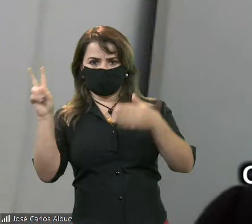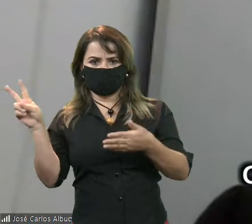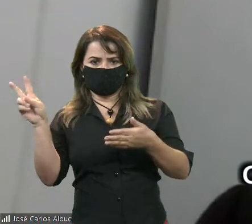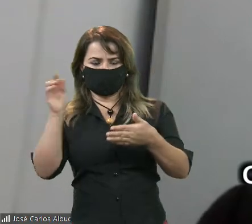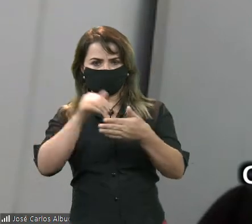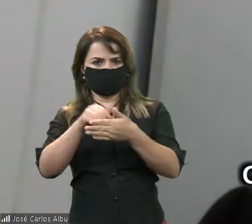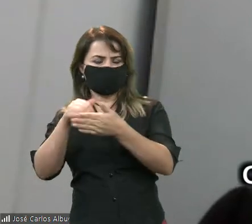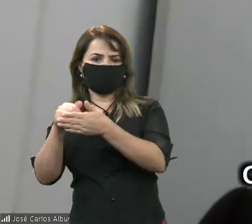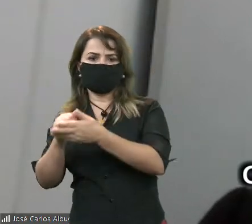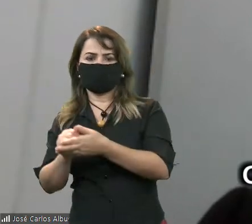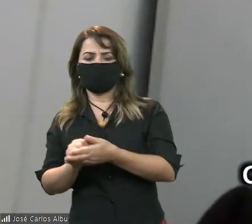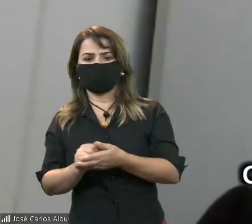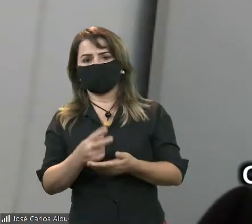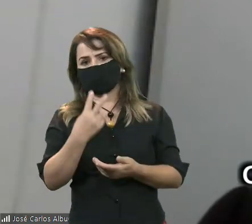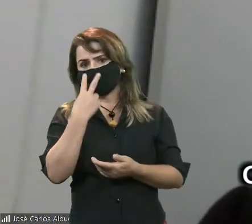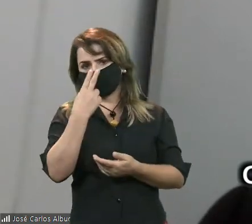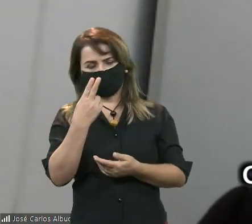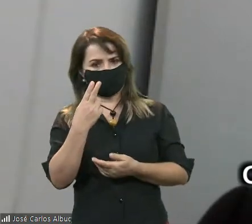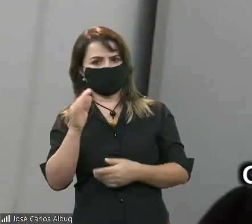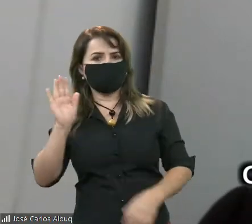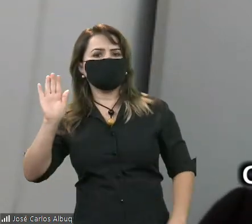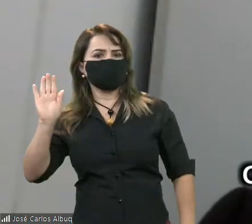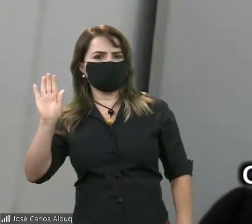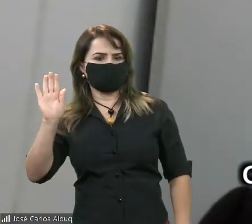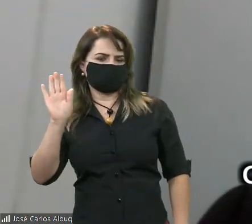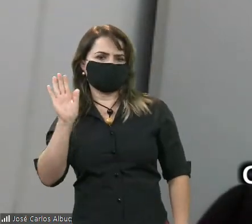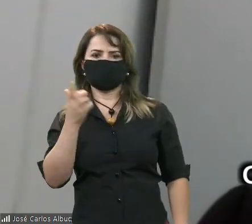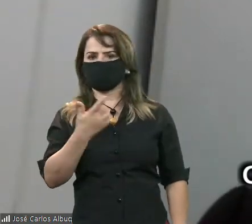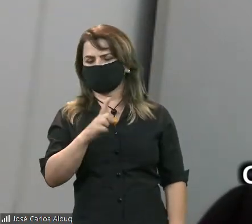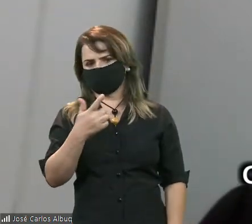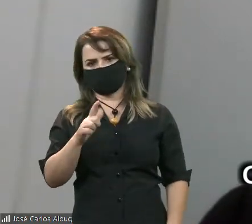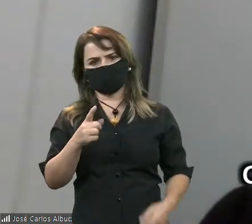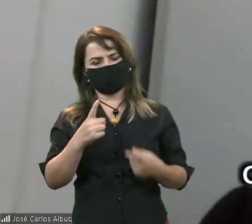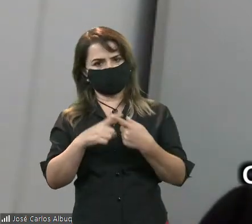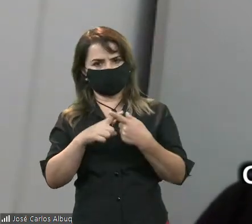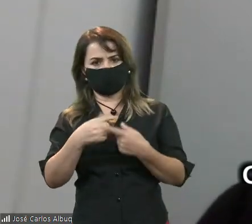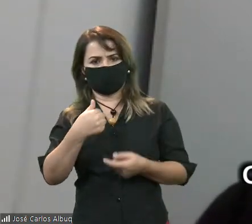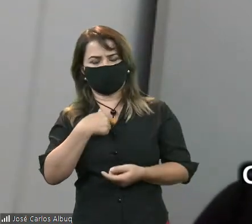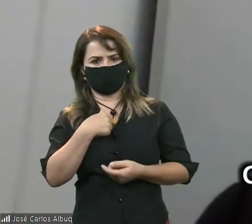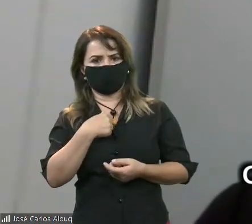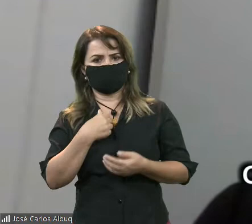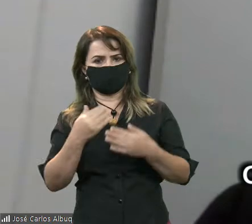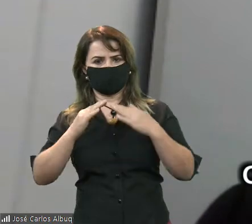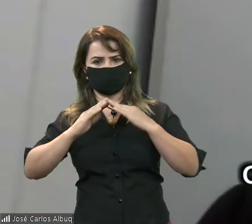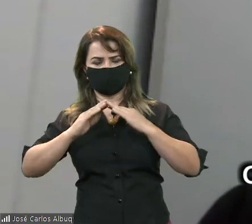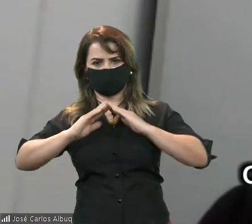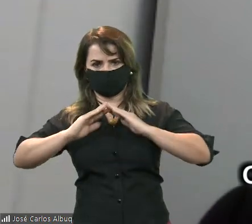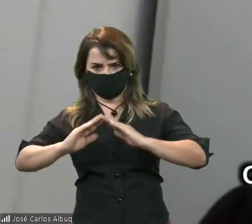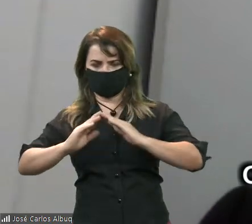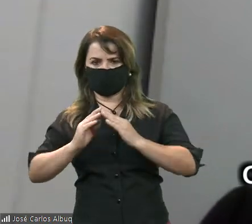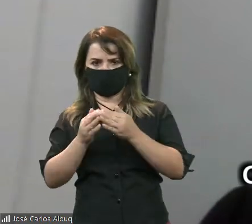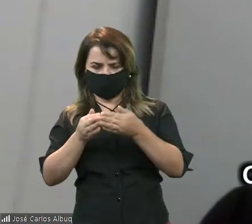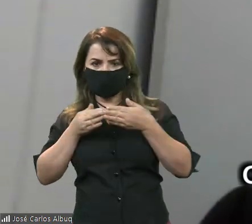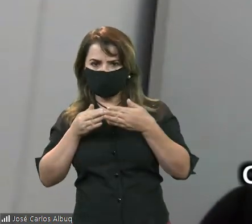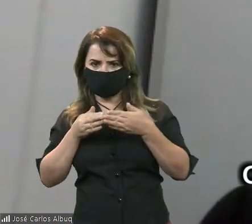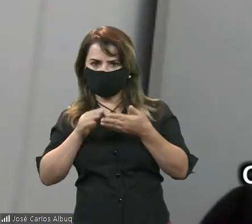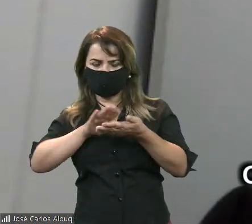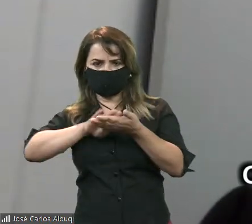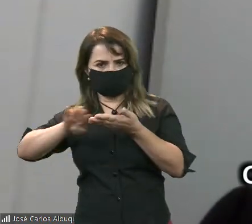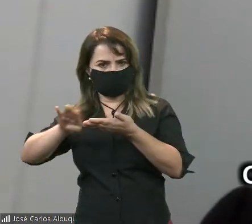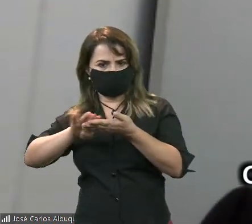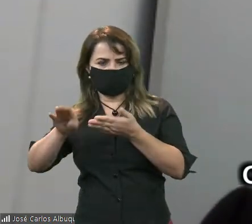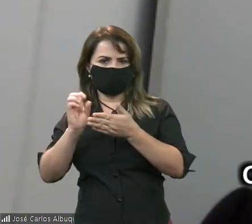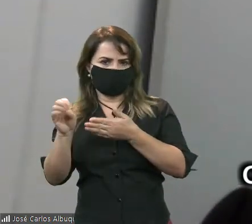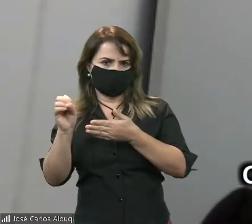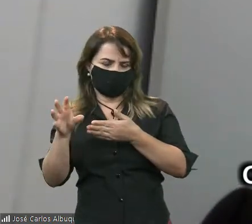ter candidato, até porque eu também, como eu pedi a renúncia, né, do cargo, então também acho que não pode ser votado na minha